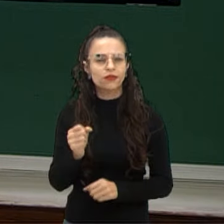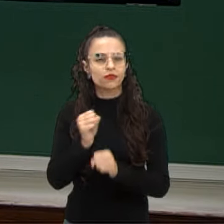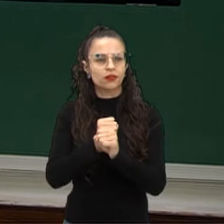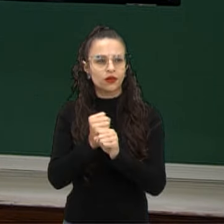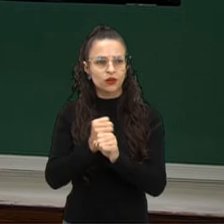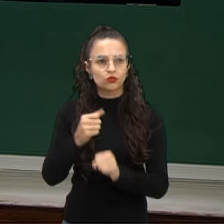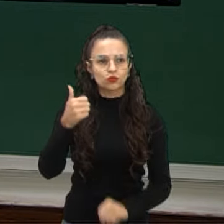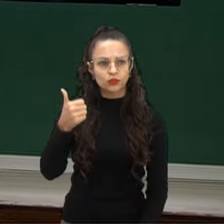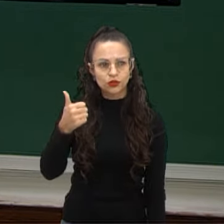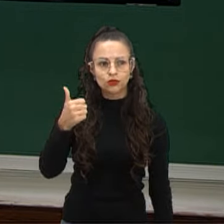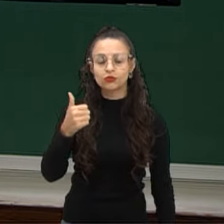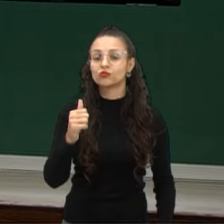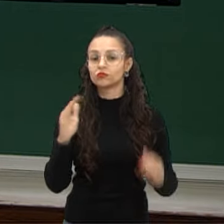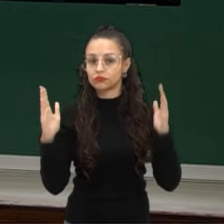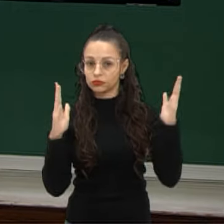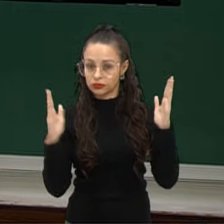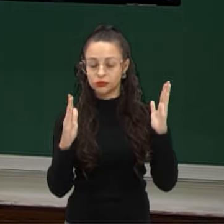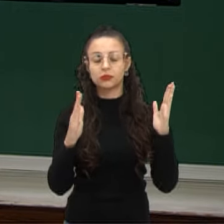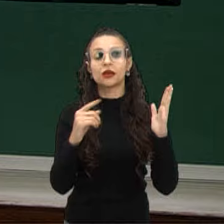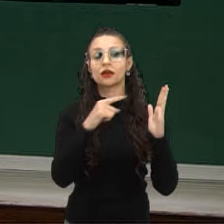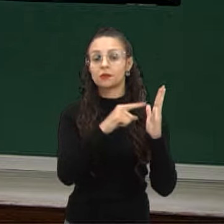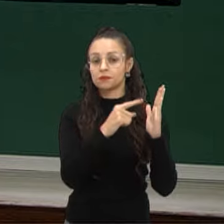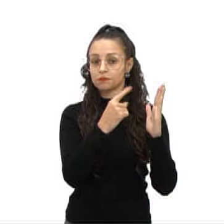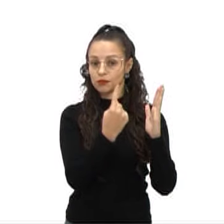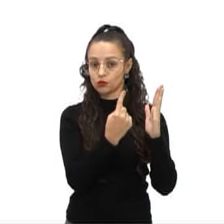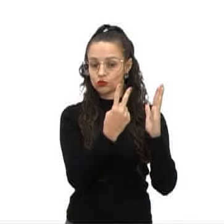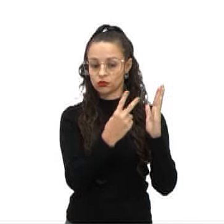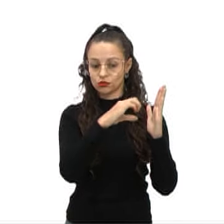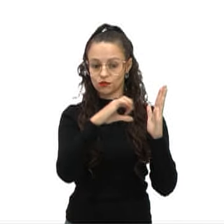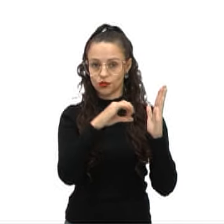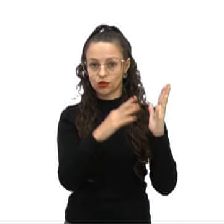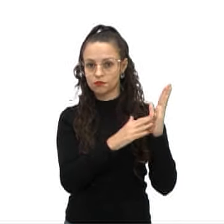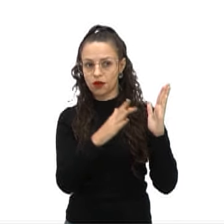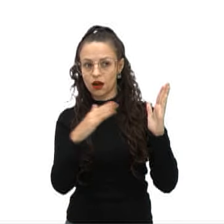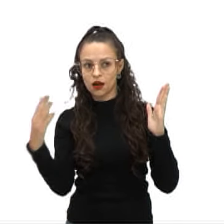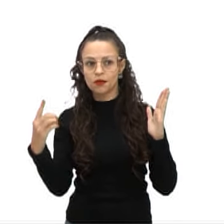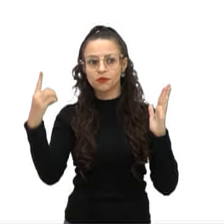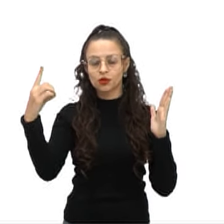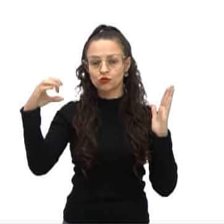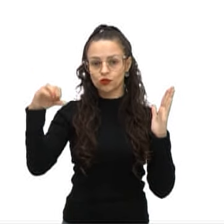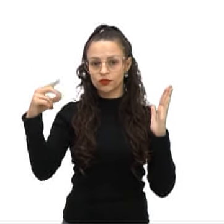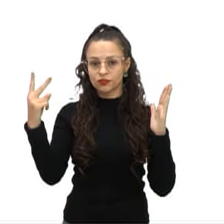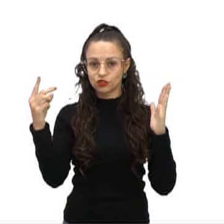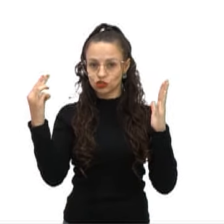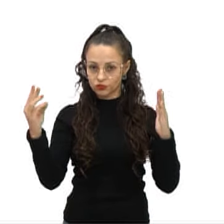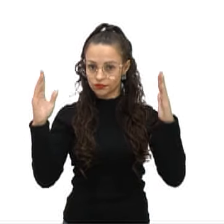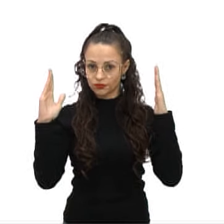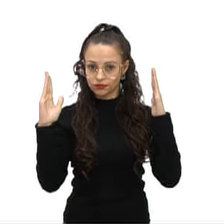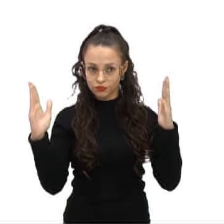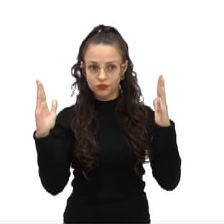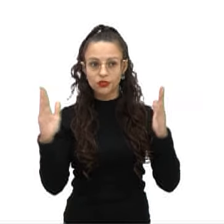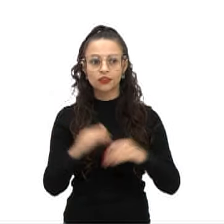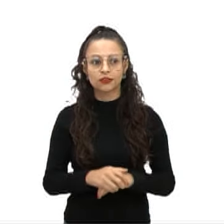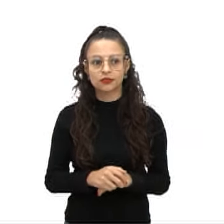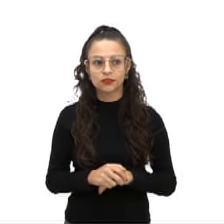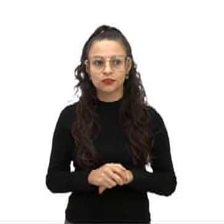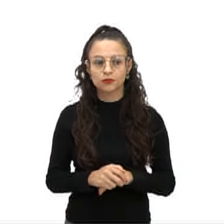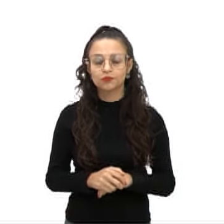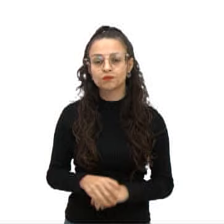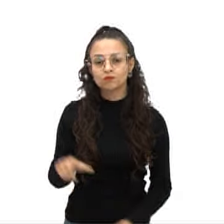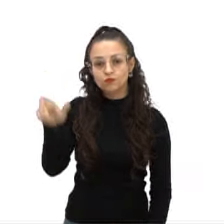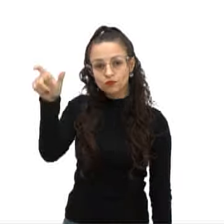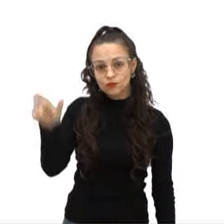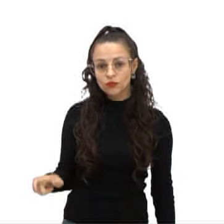tá? Então, ó, durou de 1299, né, até 1923, nasceu de um